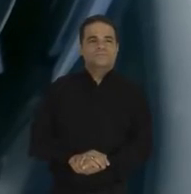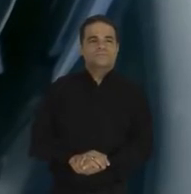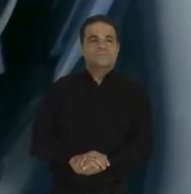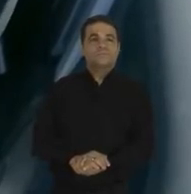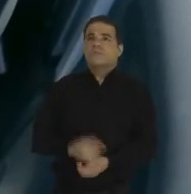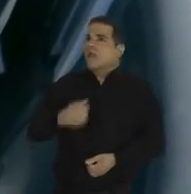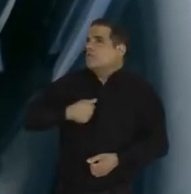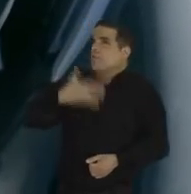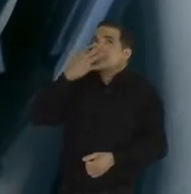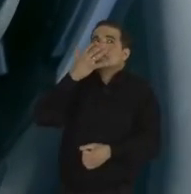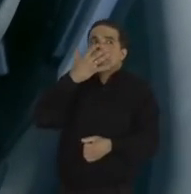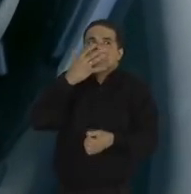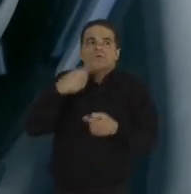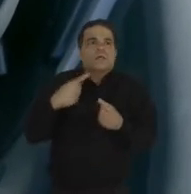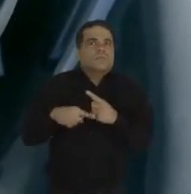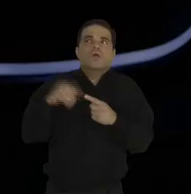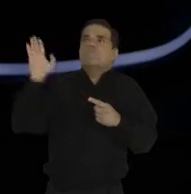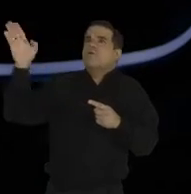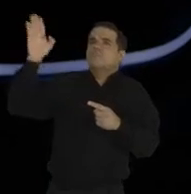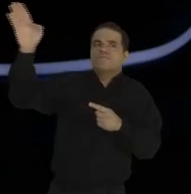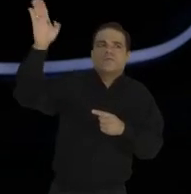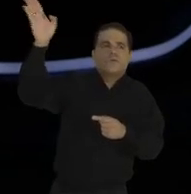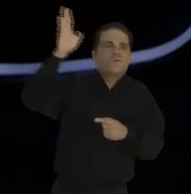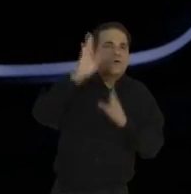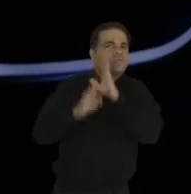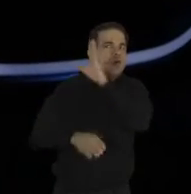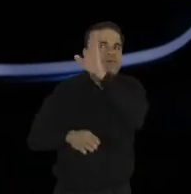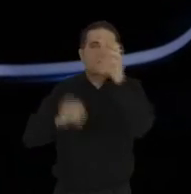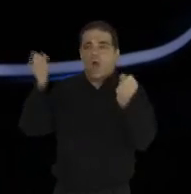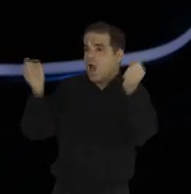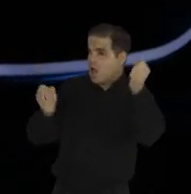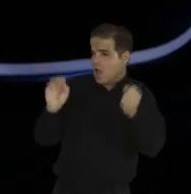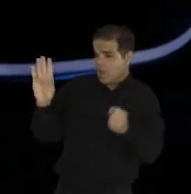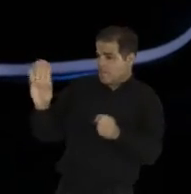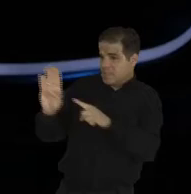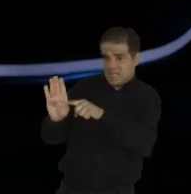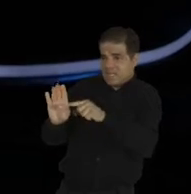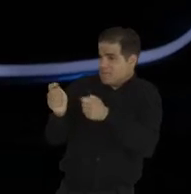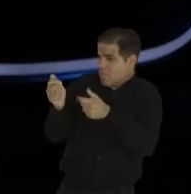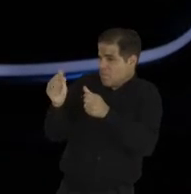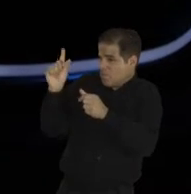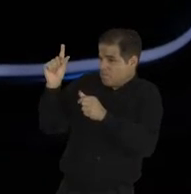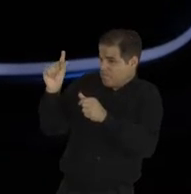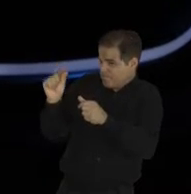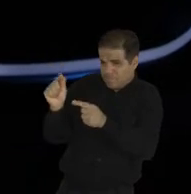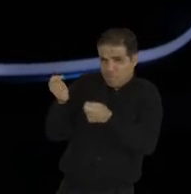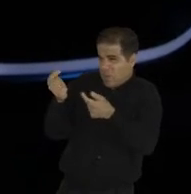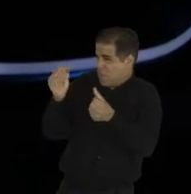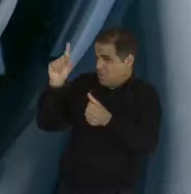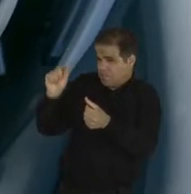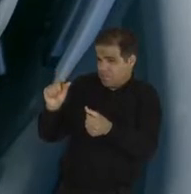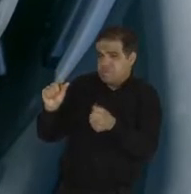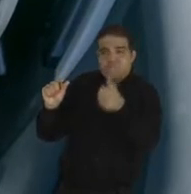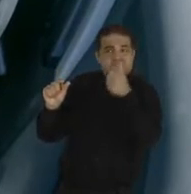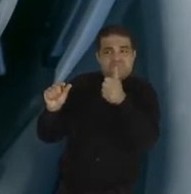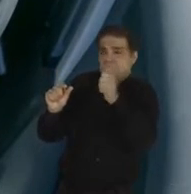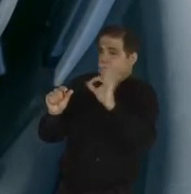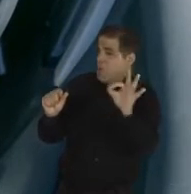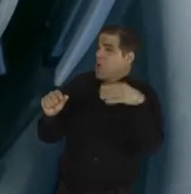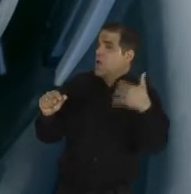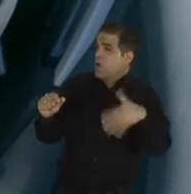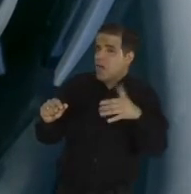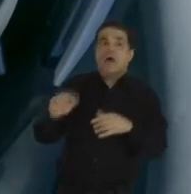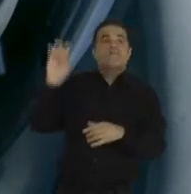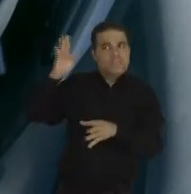e eu tô impressionada porque a gente rodou muito e a bateria diminui muito pouco no caso né Isso mesmo